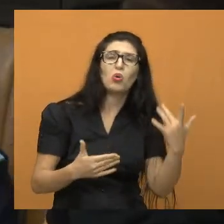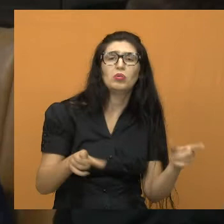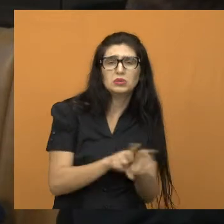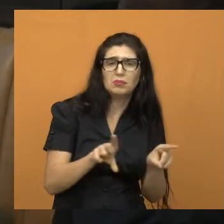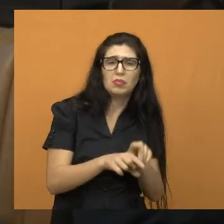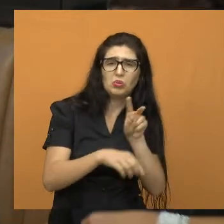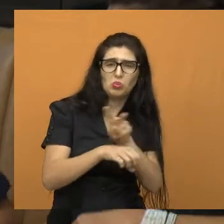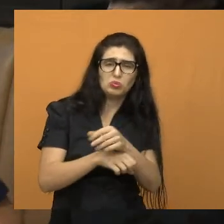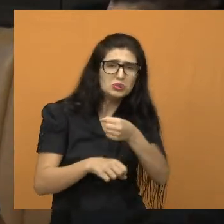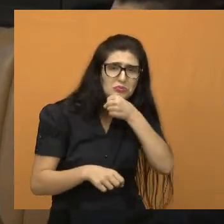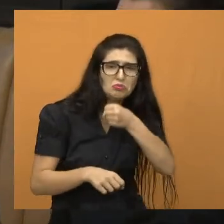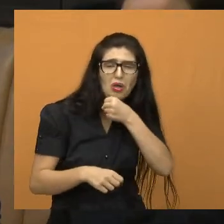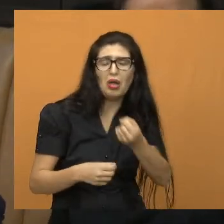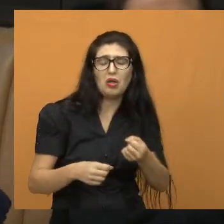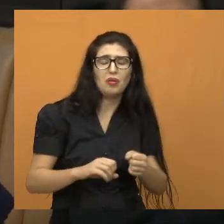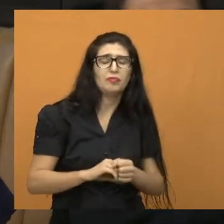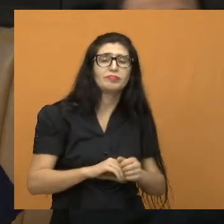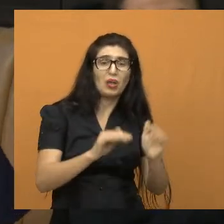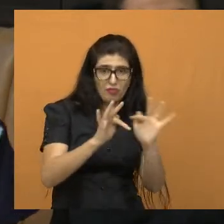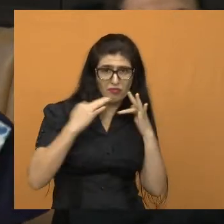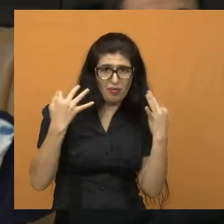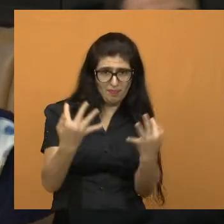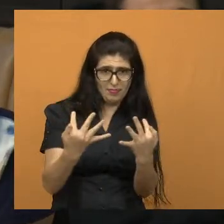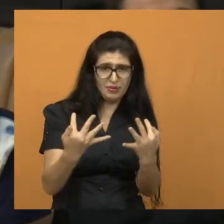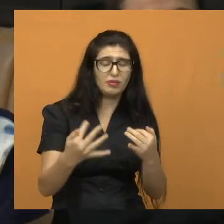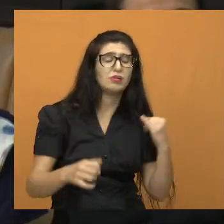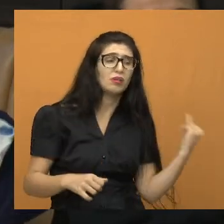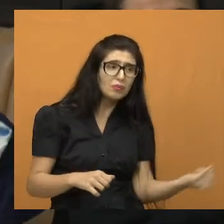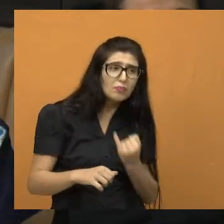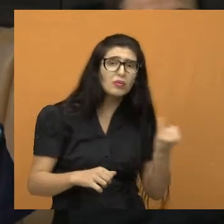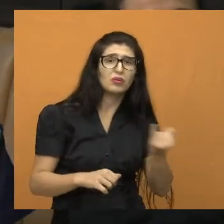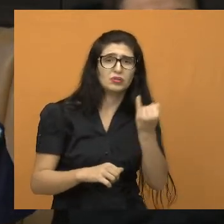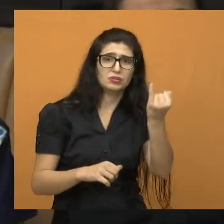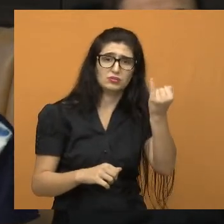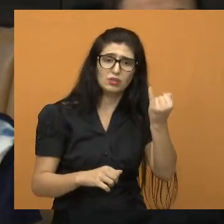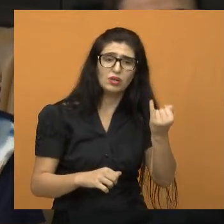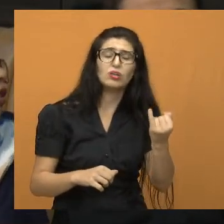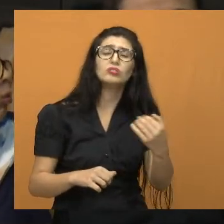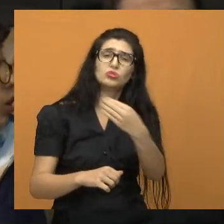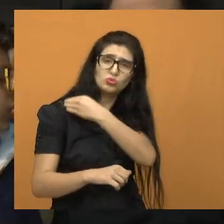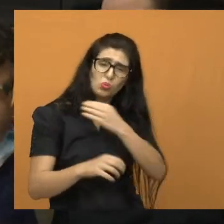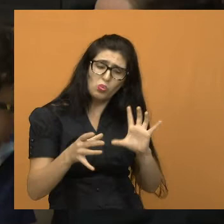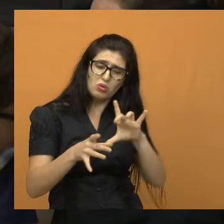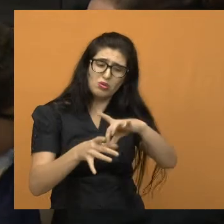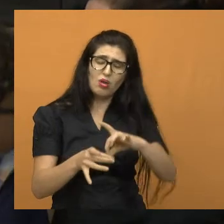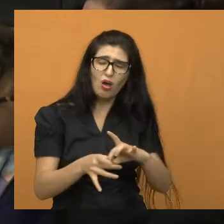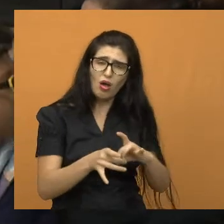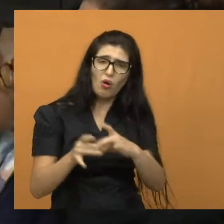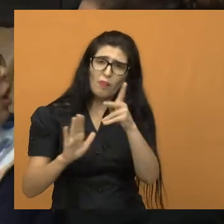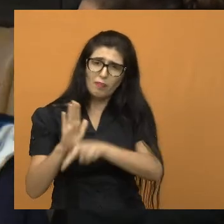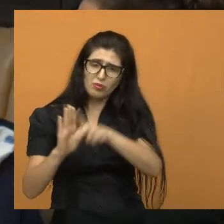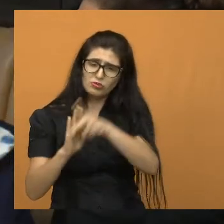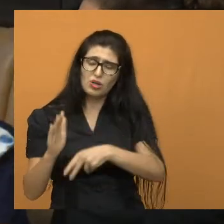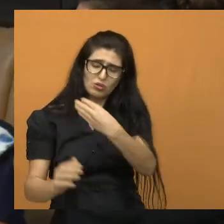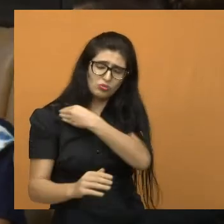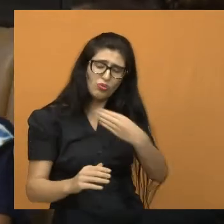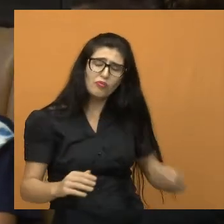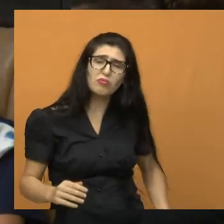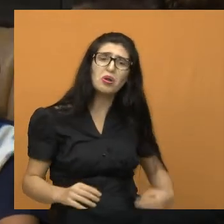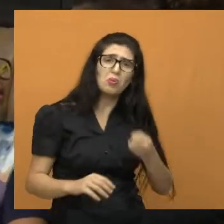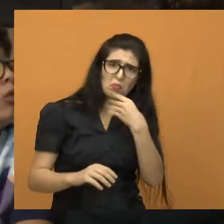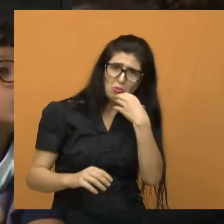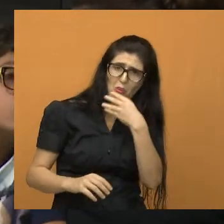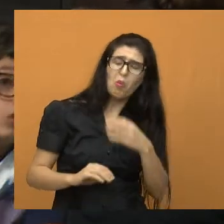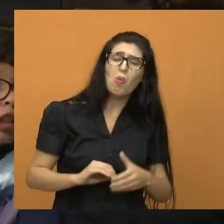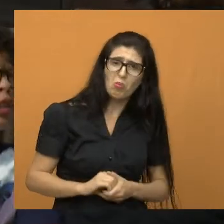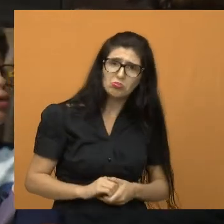uma família, né, bem organizada, se o Estado investe nisso, com certeza ele vai evitar,